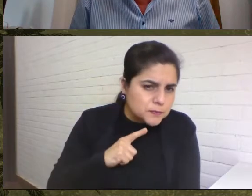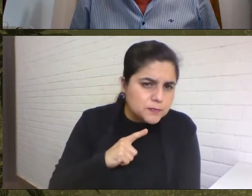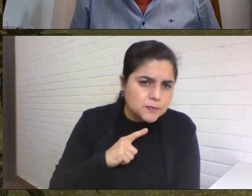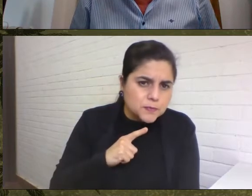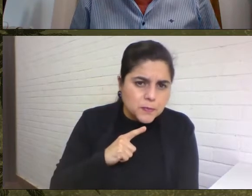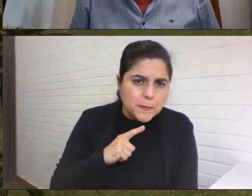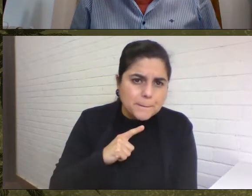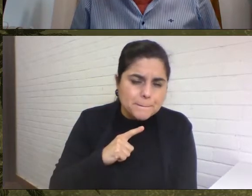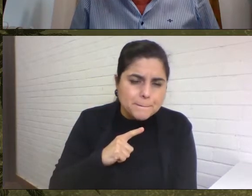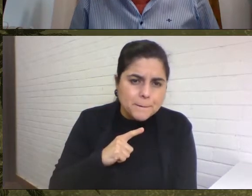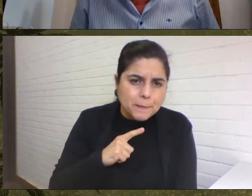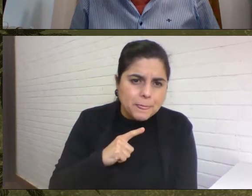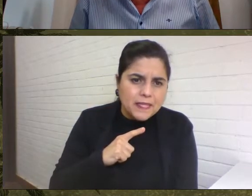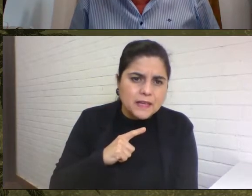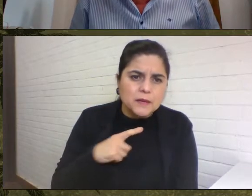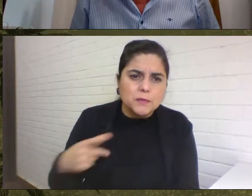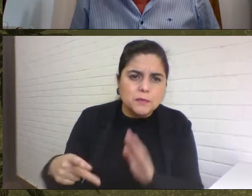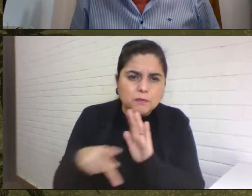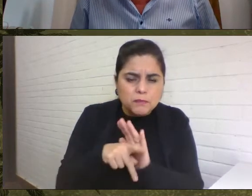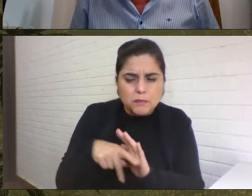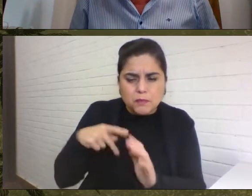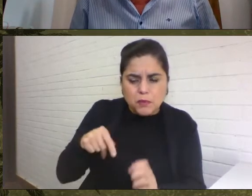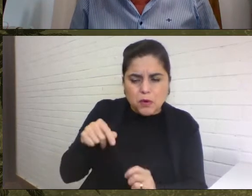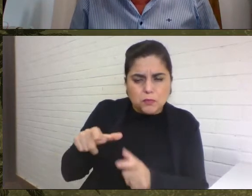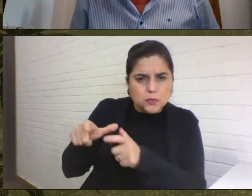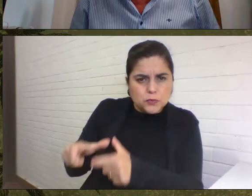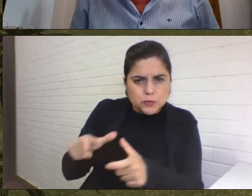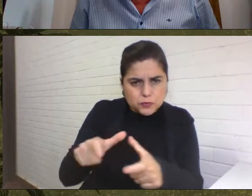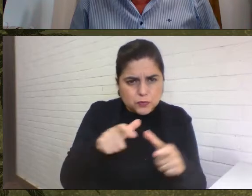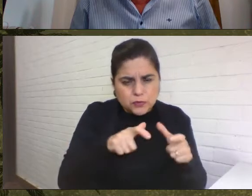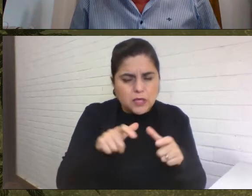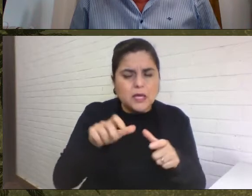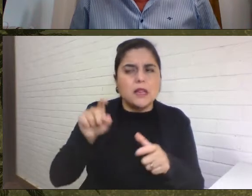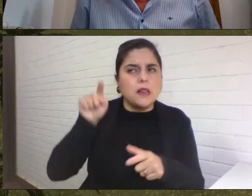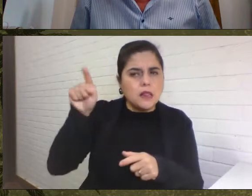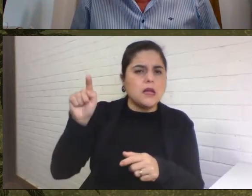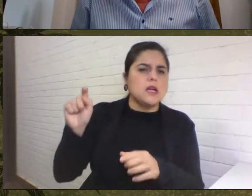posições dos próprios órgãos das Nações Unidas.